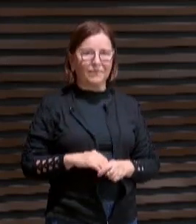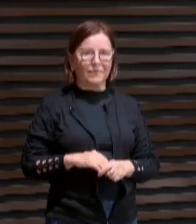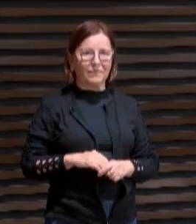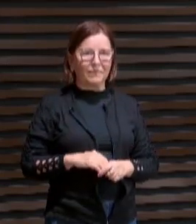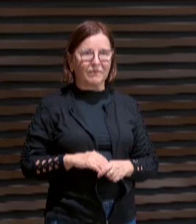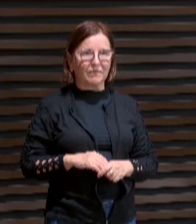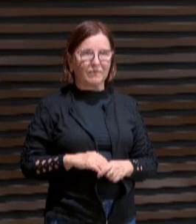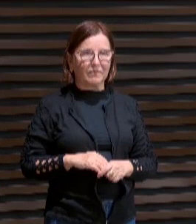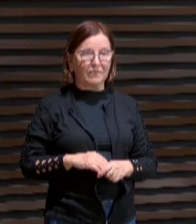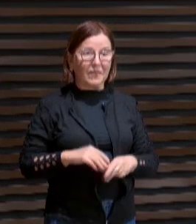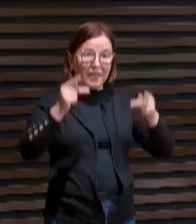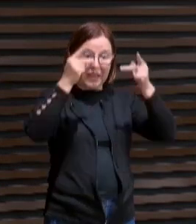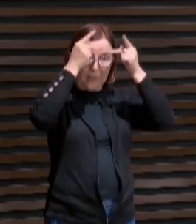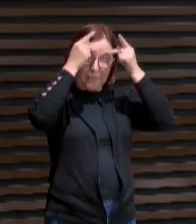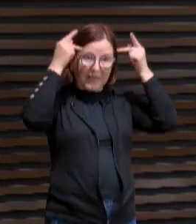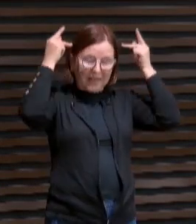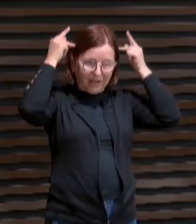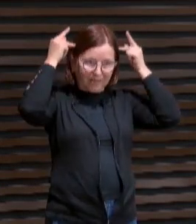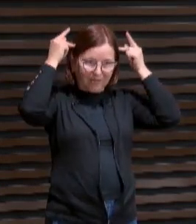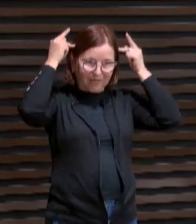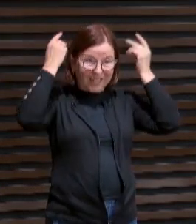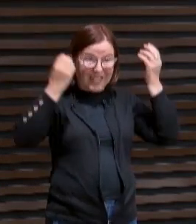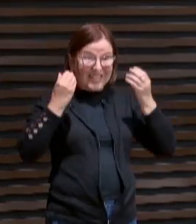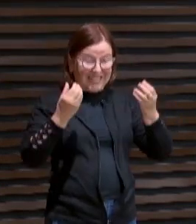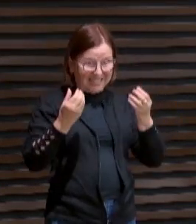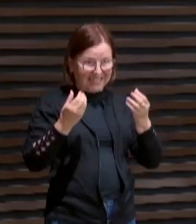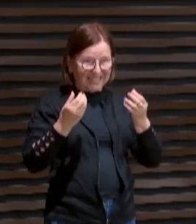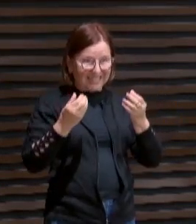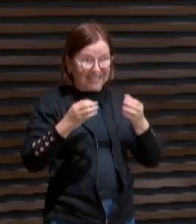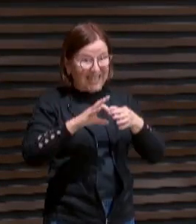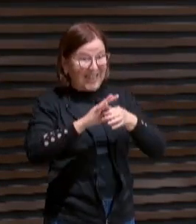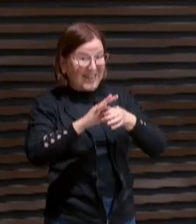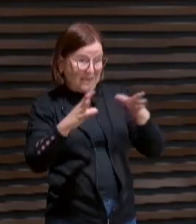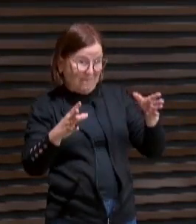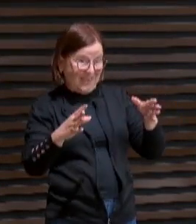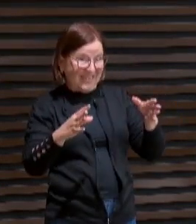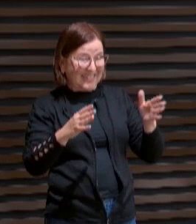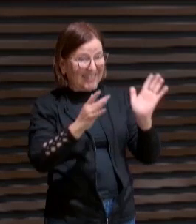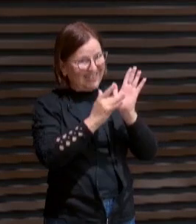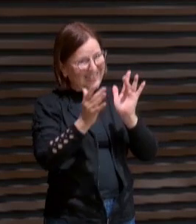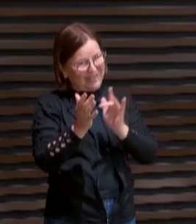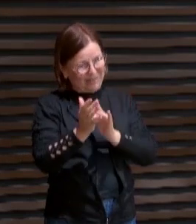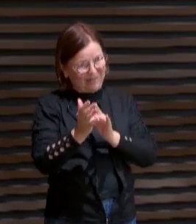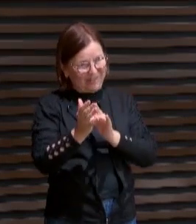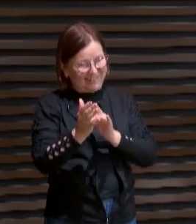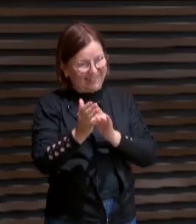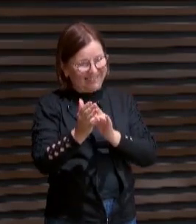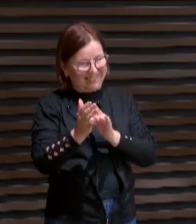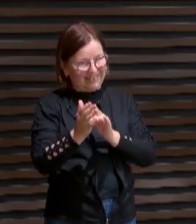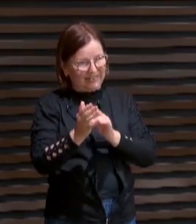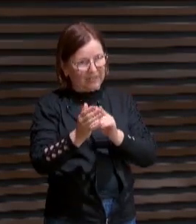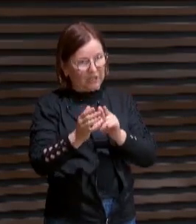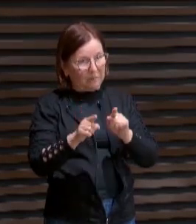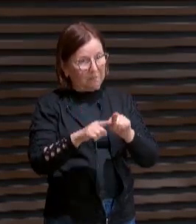E Pilatos tentou dar o ato de graça a Jesus, mas ele